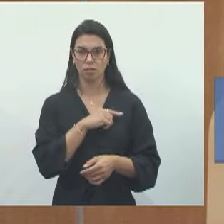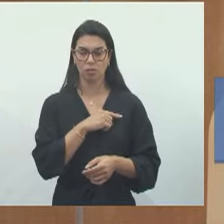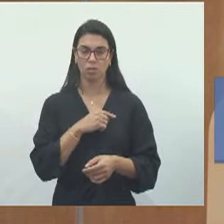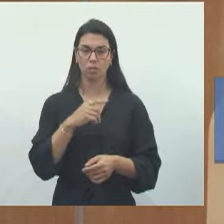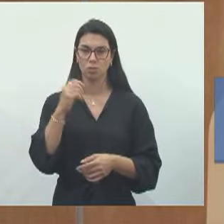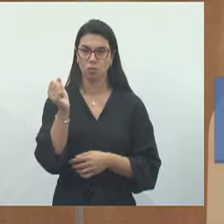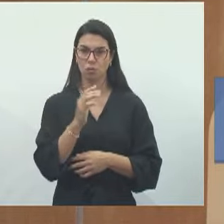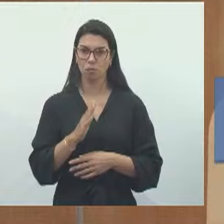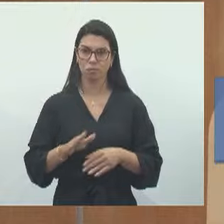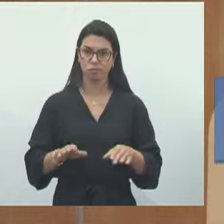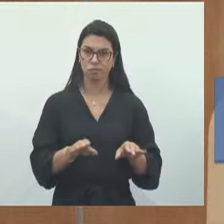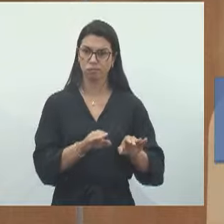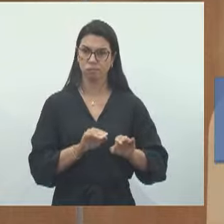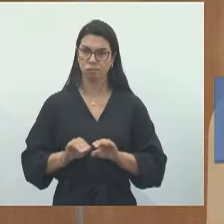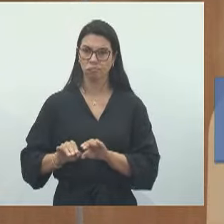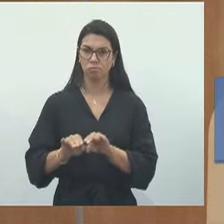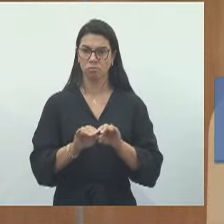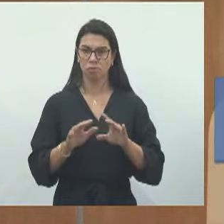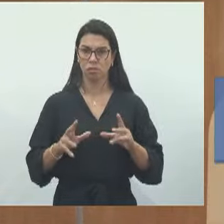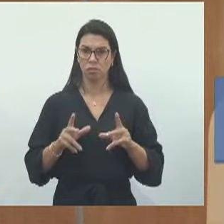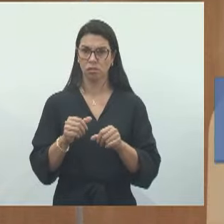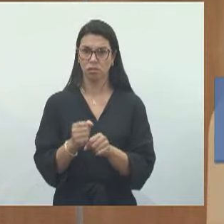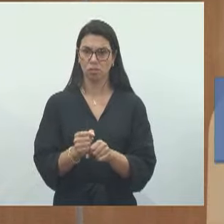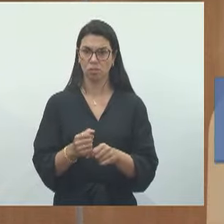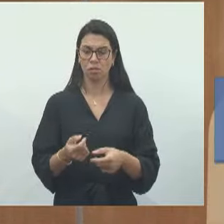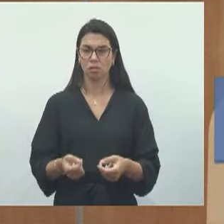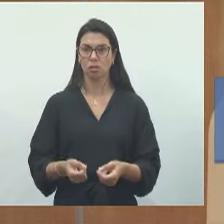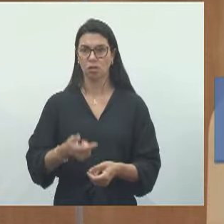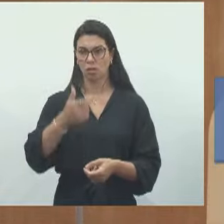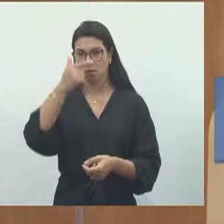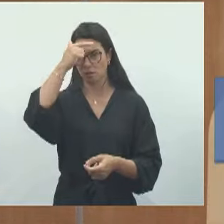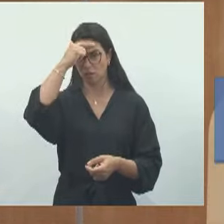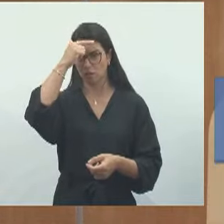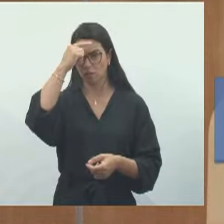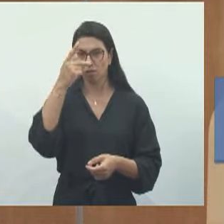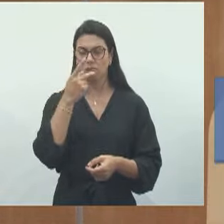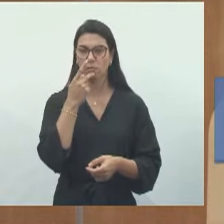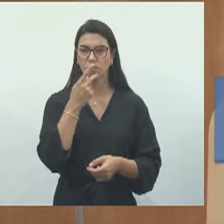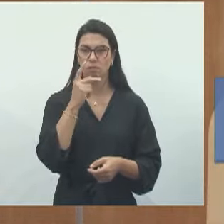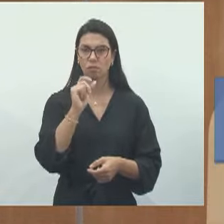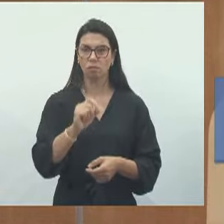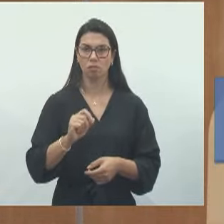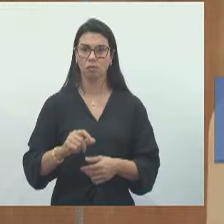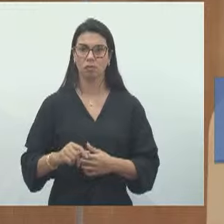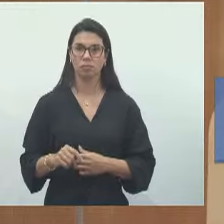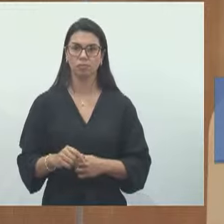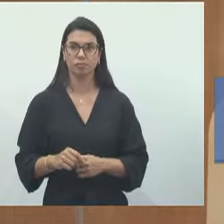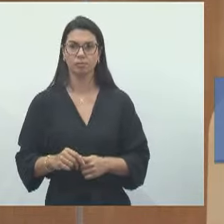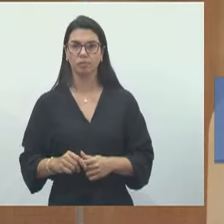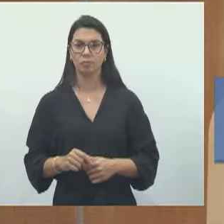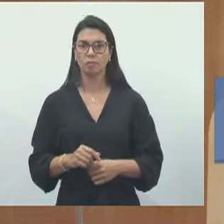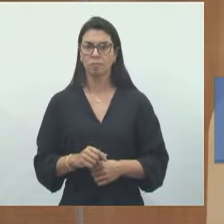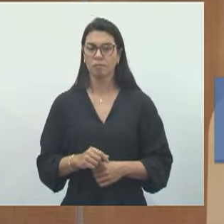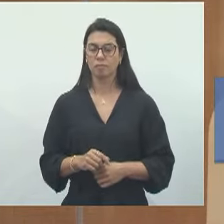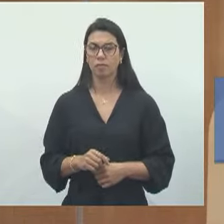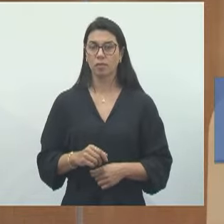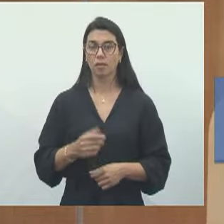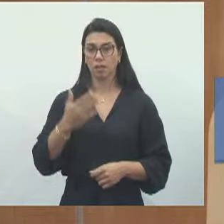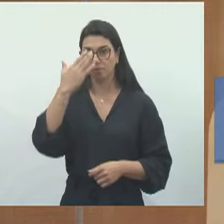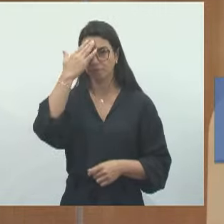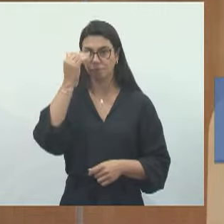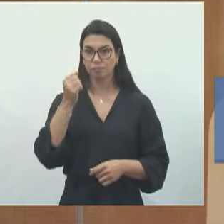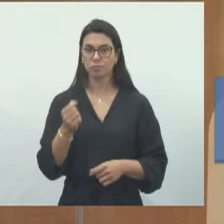país igualitário, né? Um país para todos. O vereador Flavinho tocou aqui num assunto importante que eu quero falar. Eu sei que